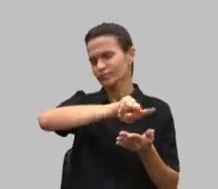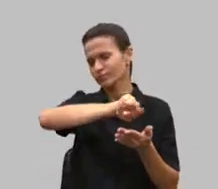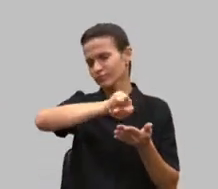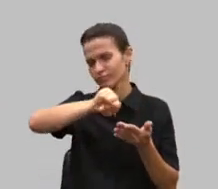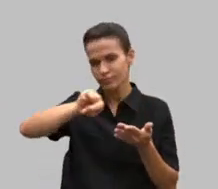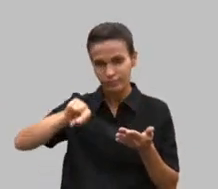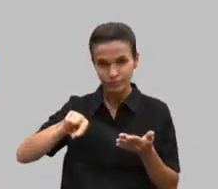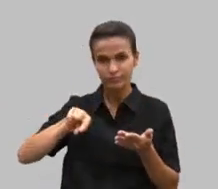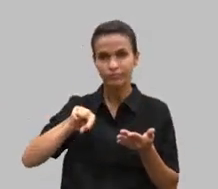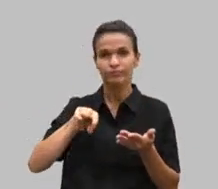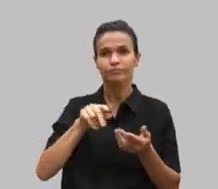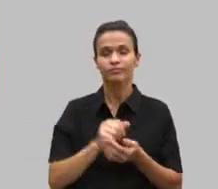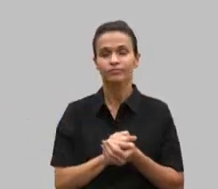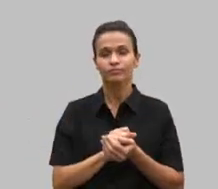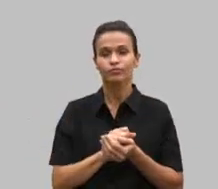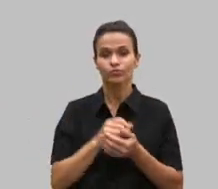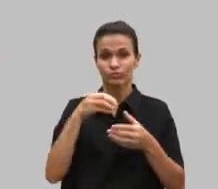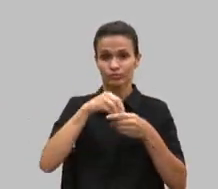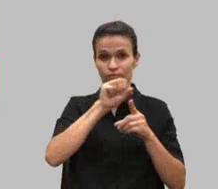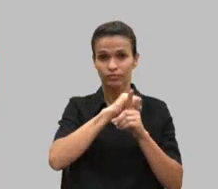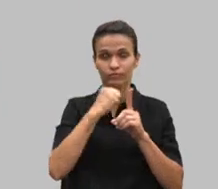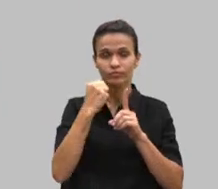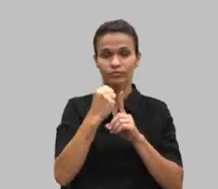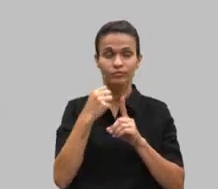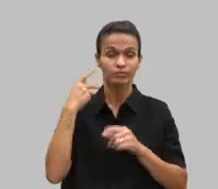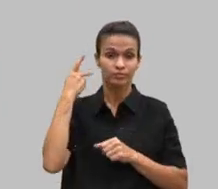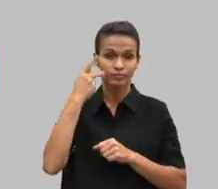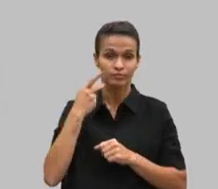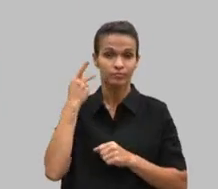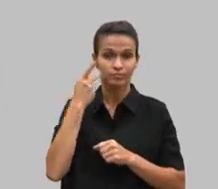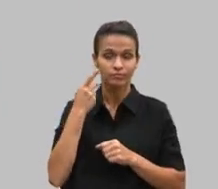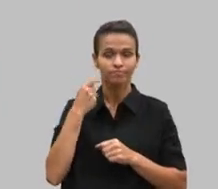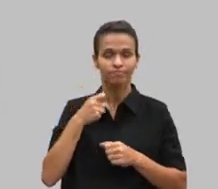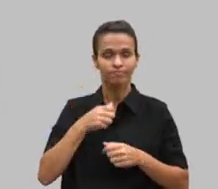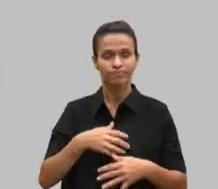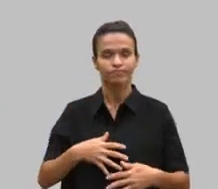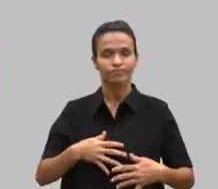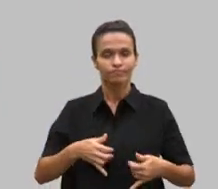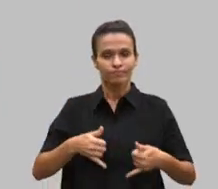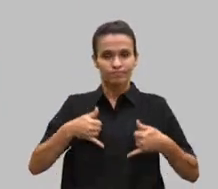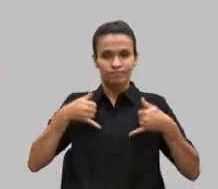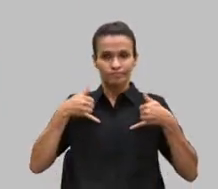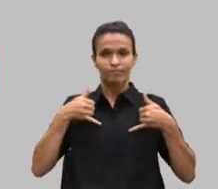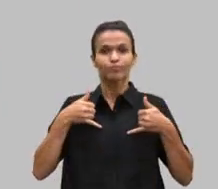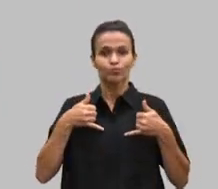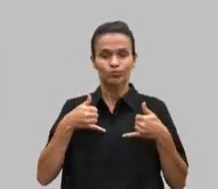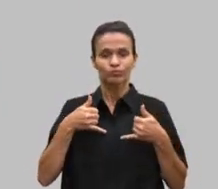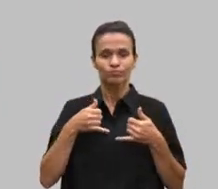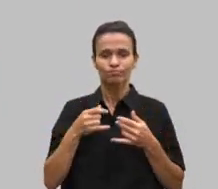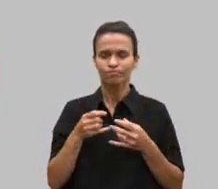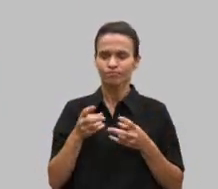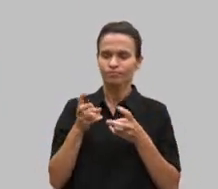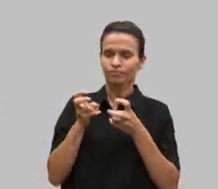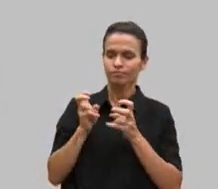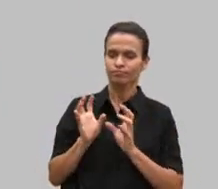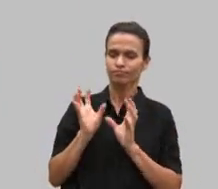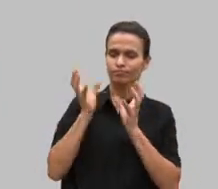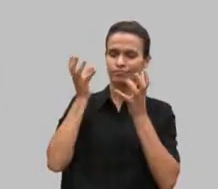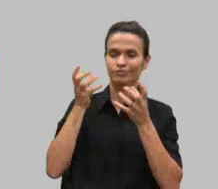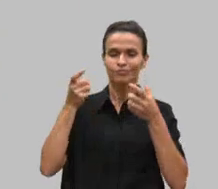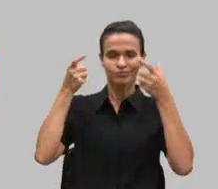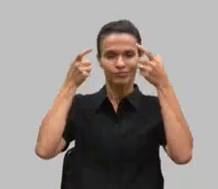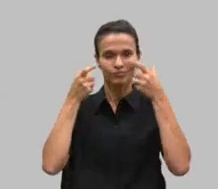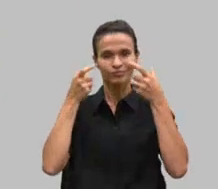diversos segmentos da sociedade O parlamento Mineiro tem a honra de sediar o coroamento desses esforços para